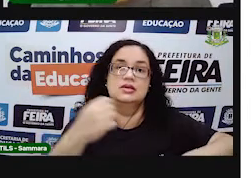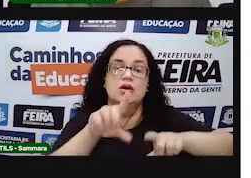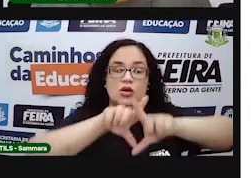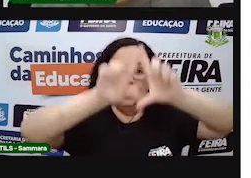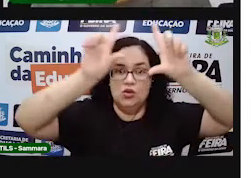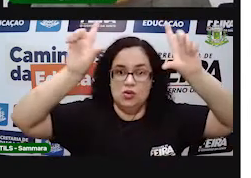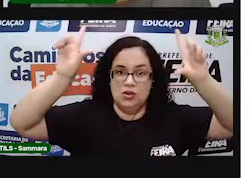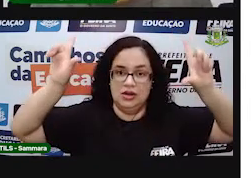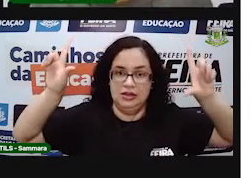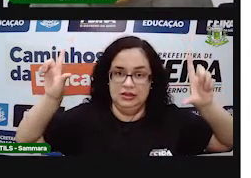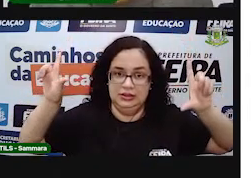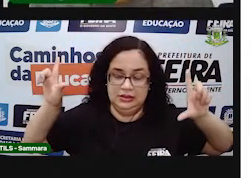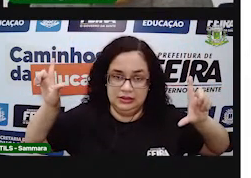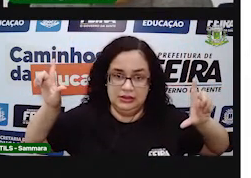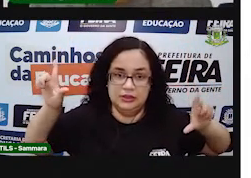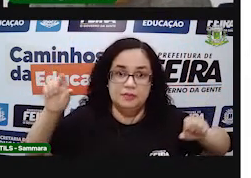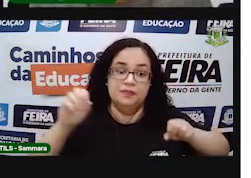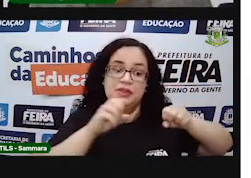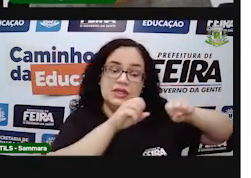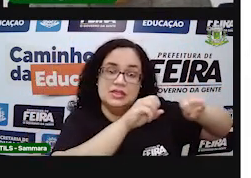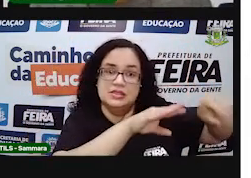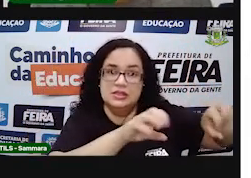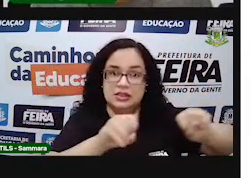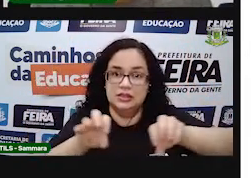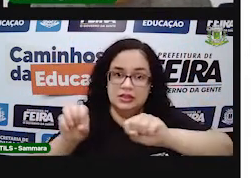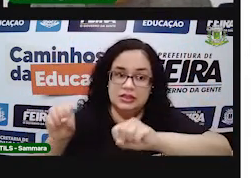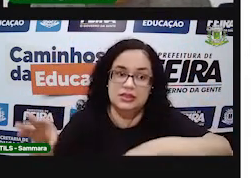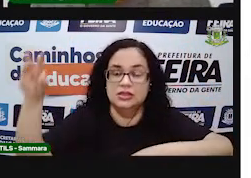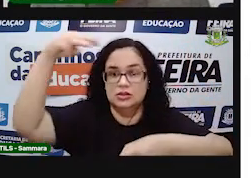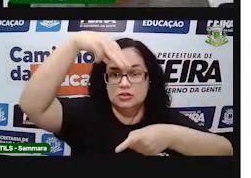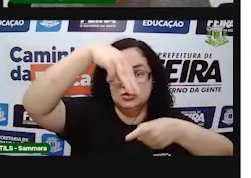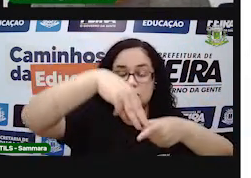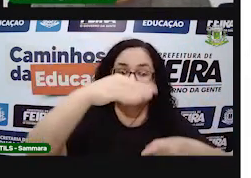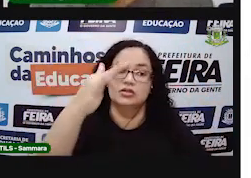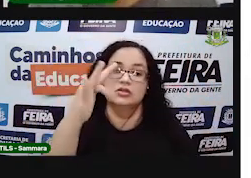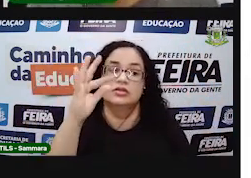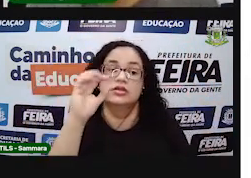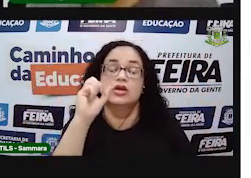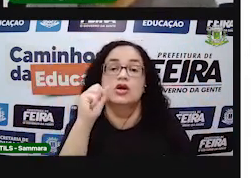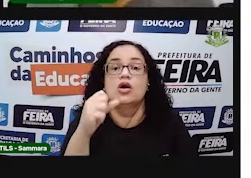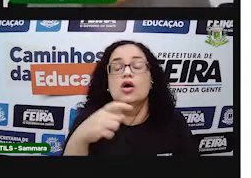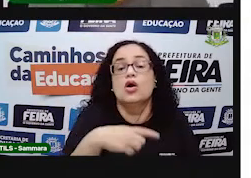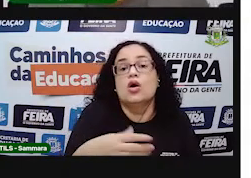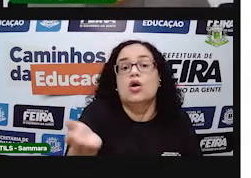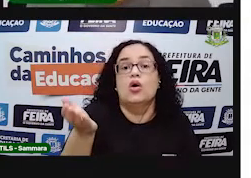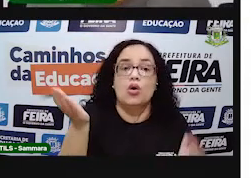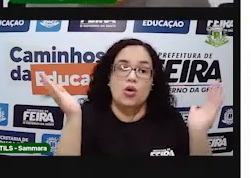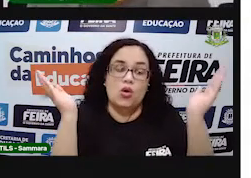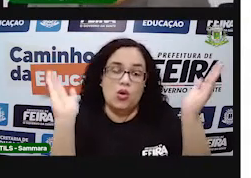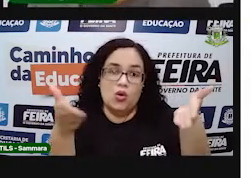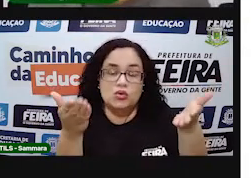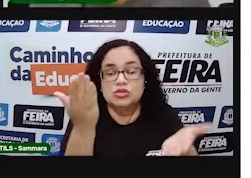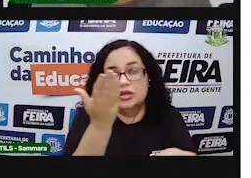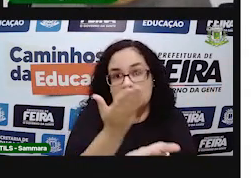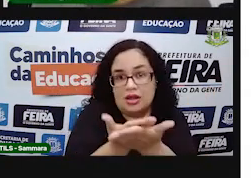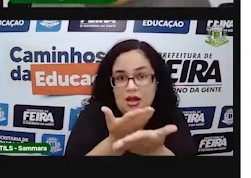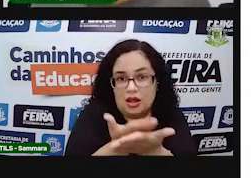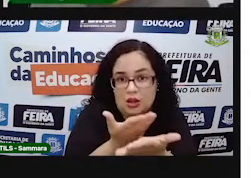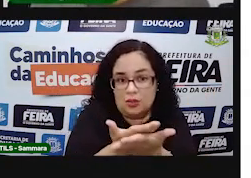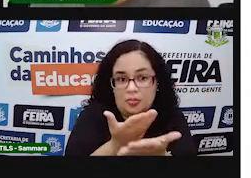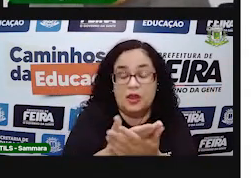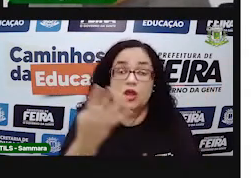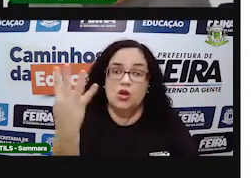Secretaria Municipal de Educação de Feira de Santana. E o que é que nós temos para